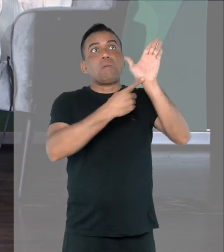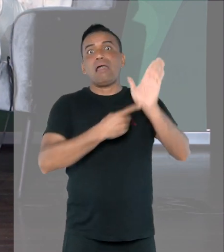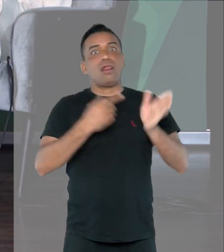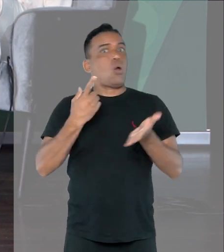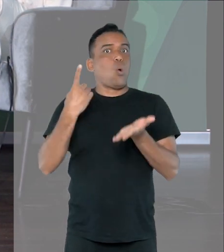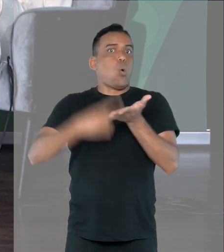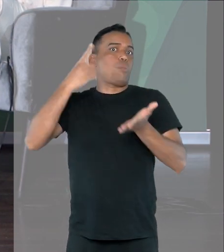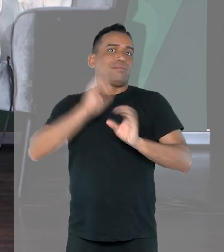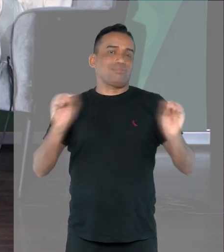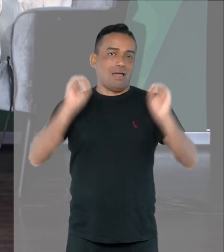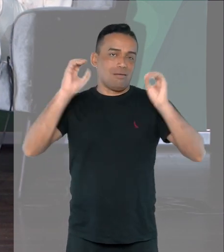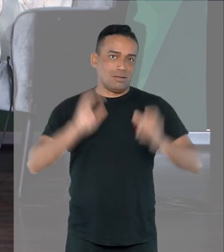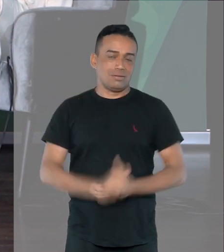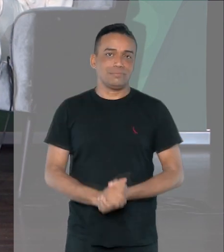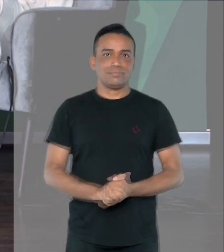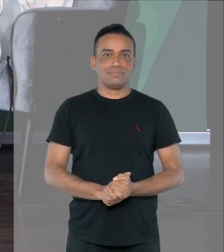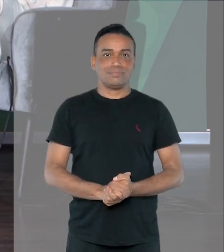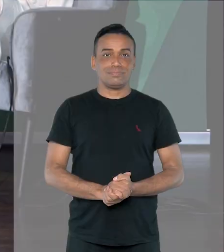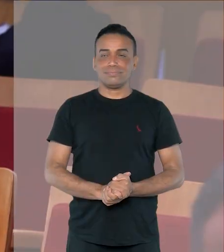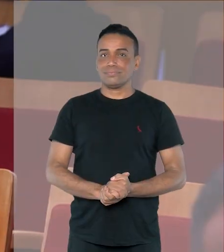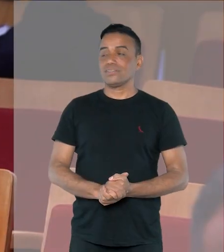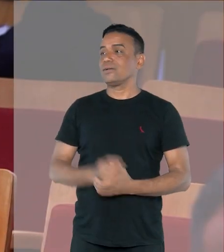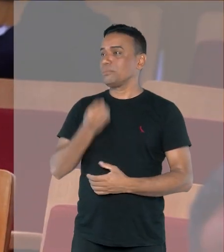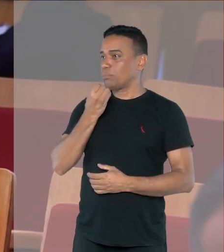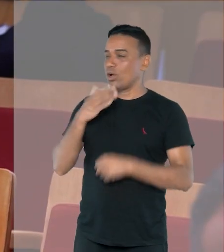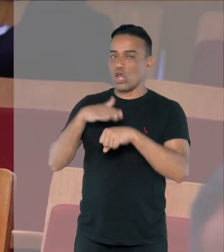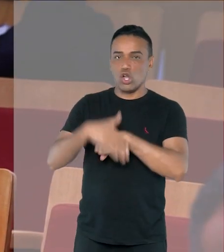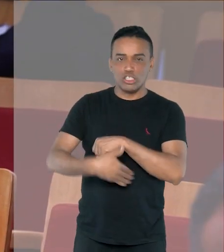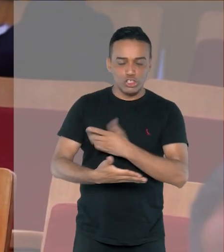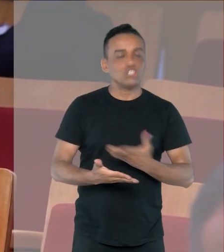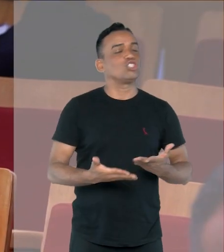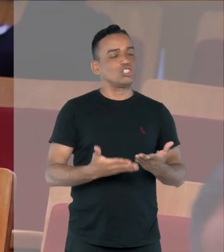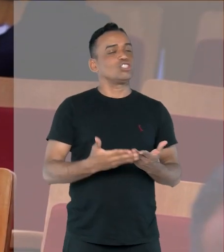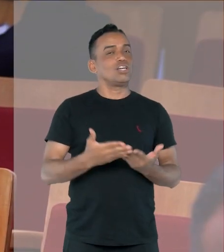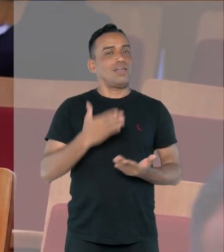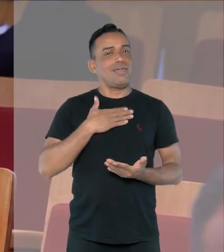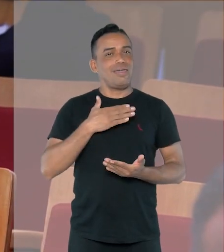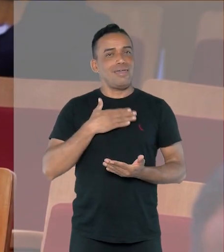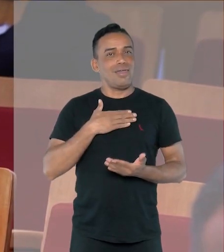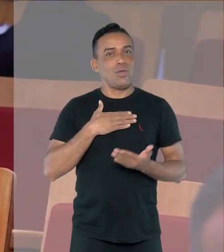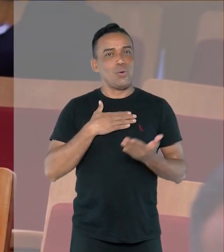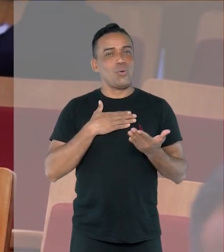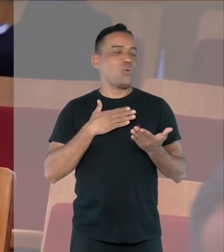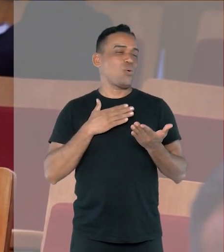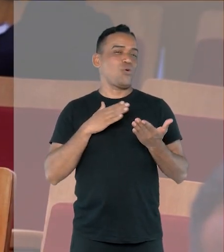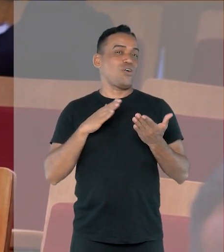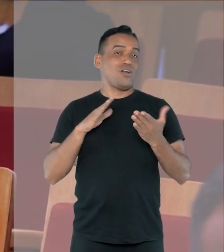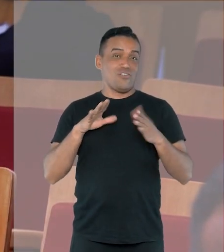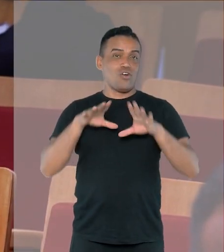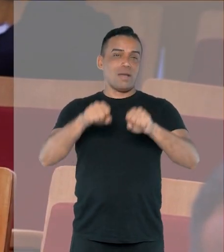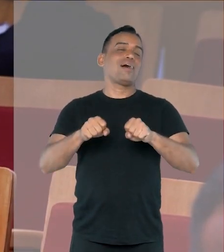Samere, boa noite. Fui uma dessas gerações de professores formados, professor de história formado pelo seu trabalho. Te